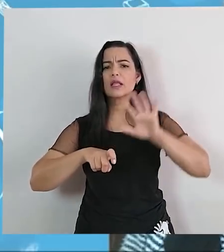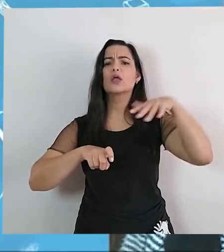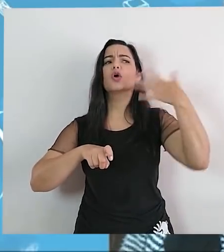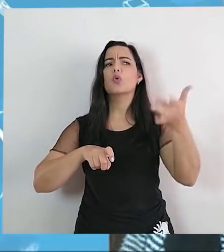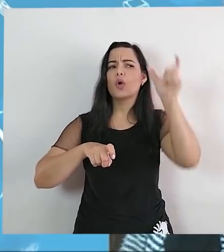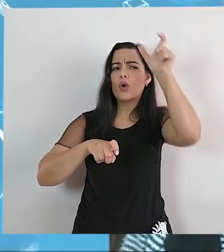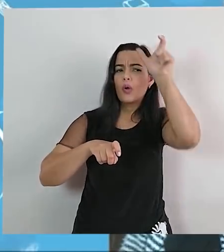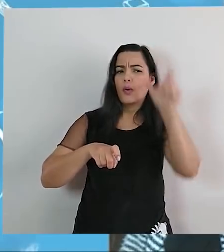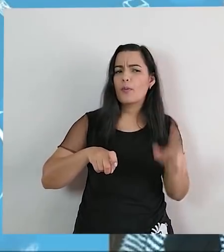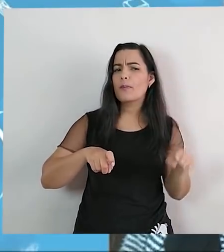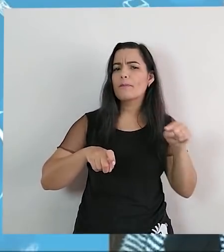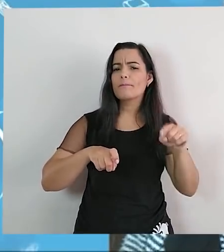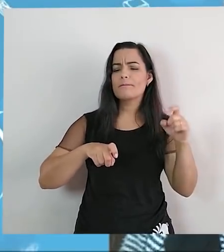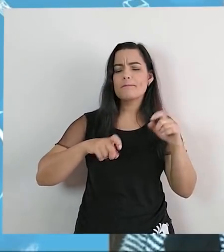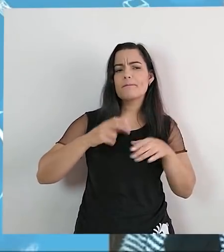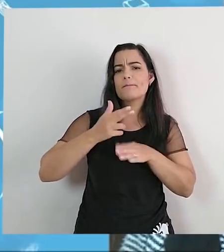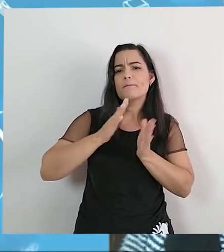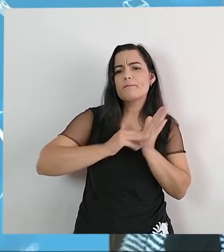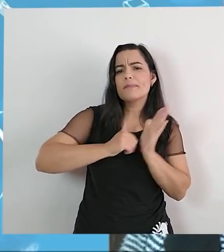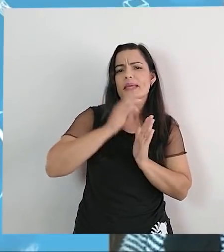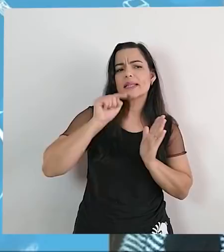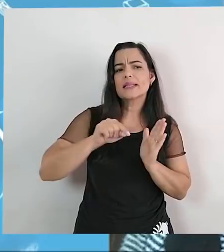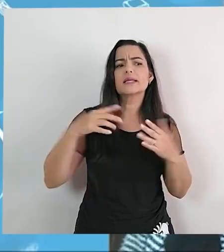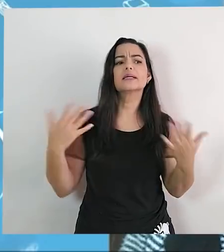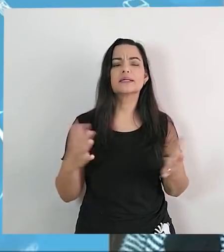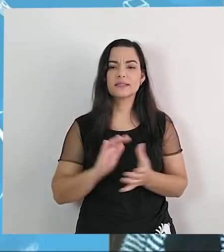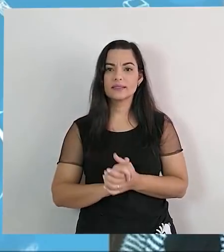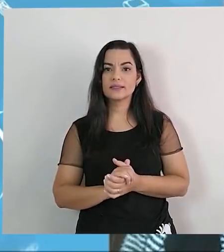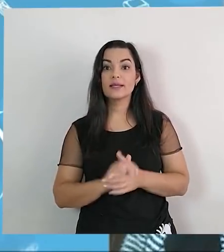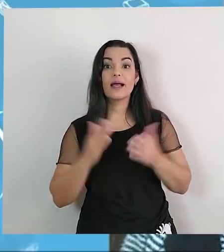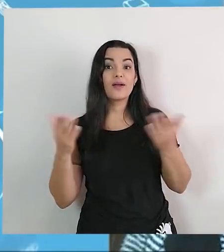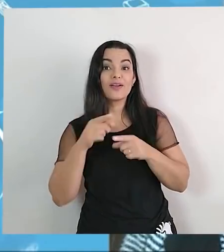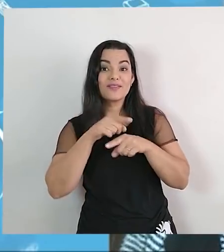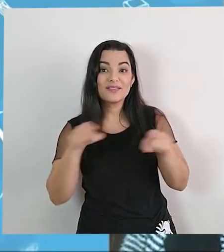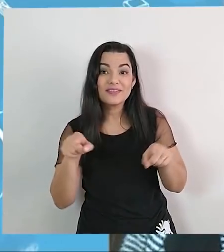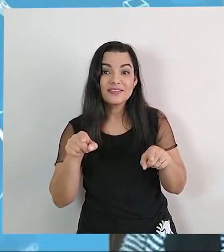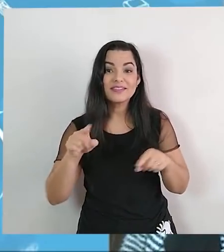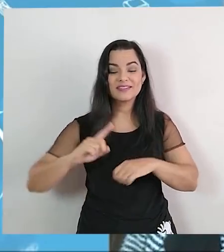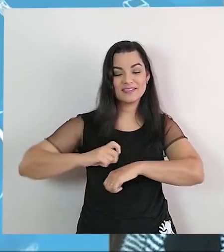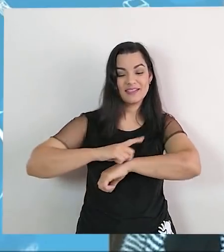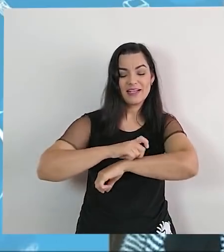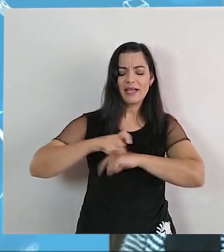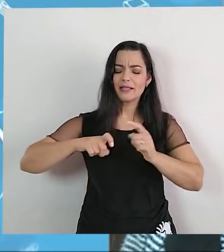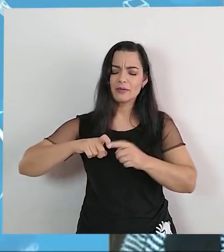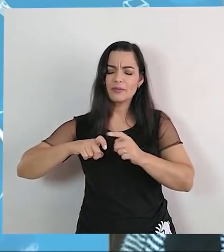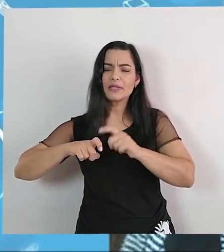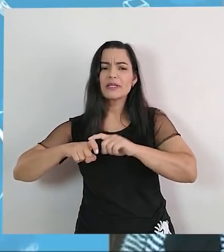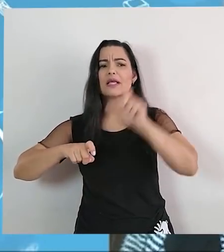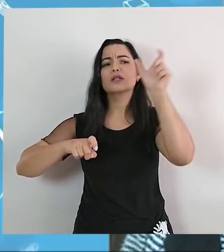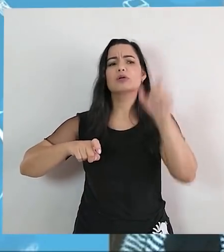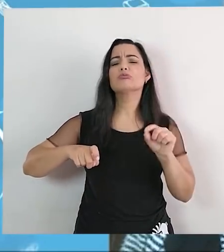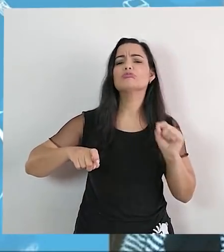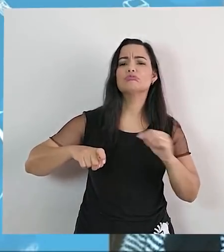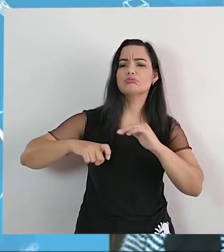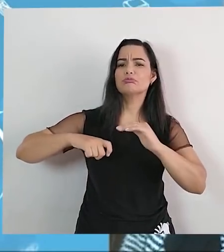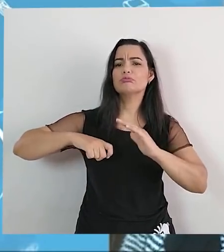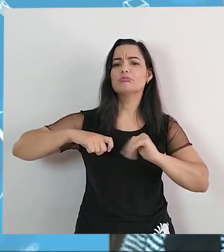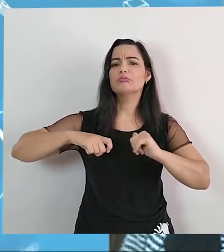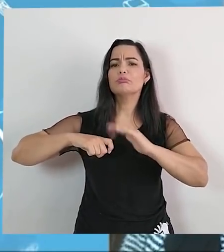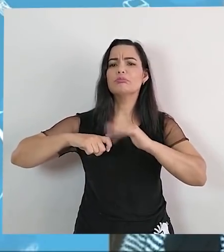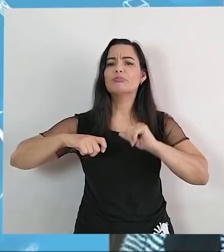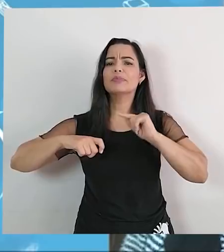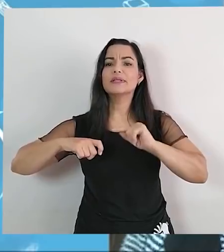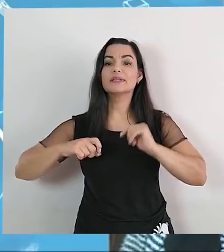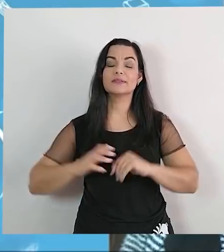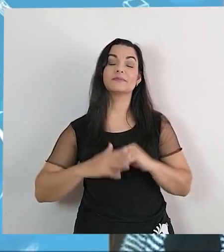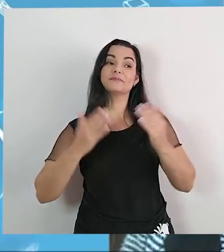te pintou? Vocês agora. Lagarta pintada, quem foi que te pintou? Aí a